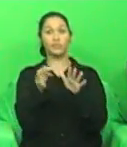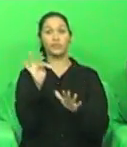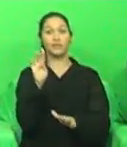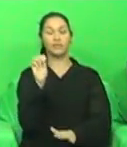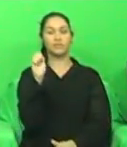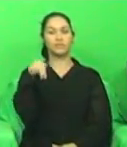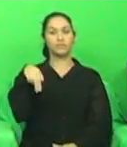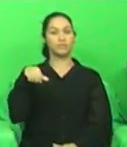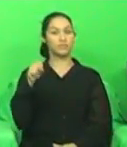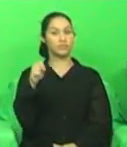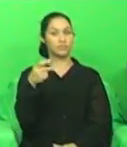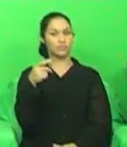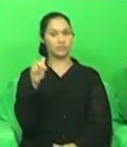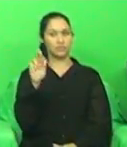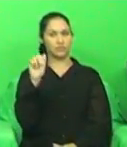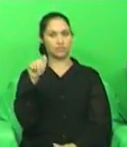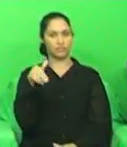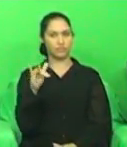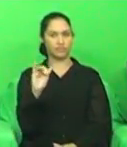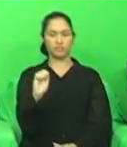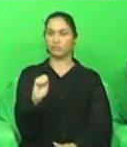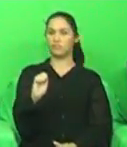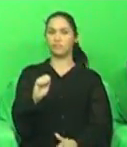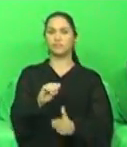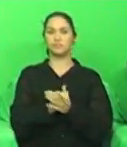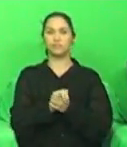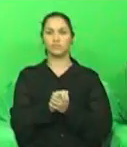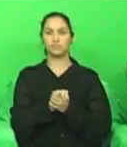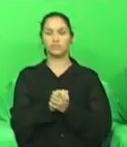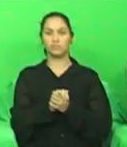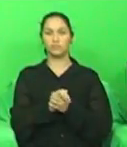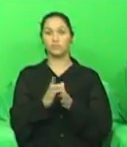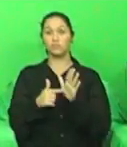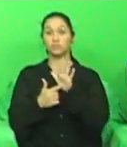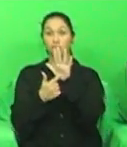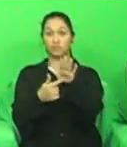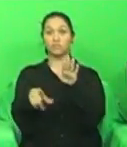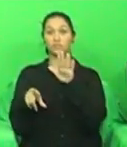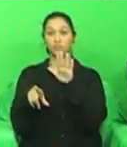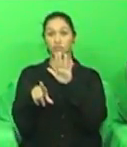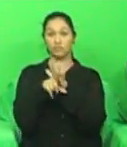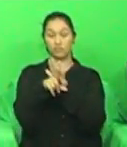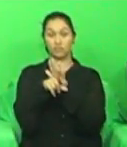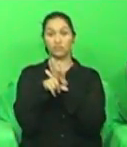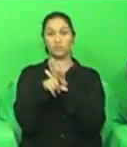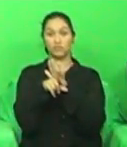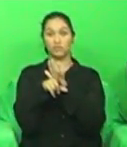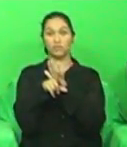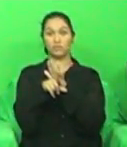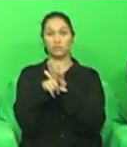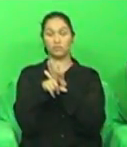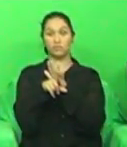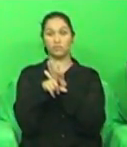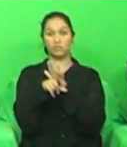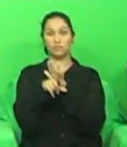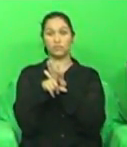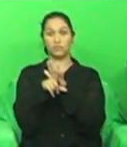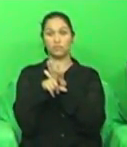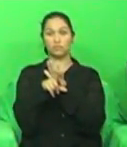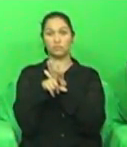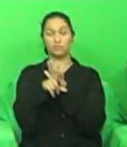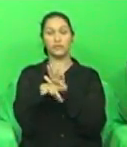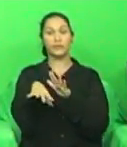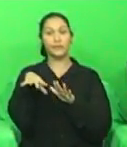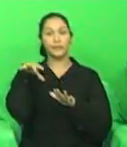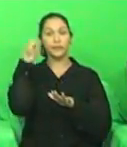que permite que todos os princípios legais possam ser atendidos ser escutados e ser ouvidos nem